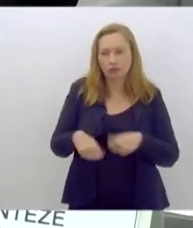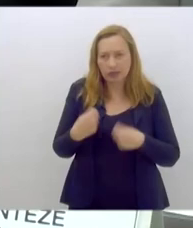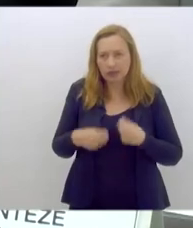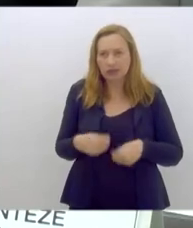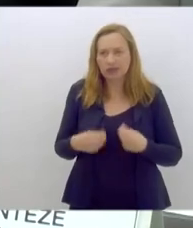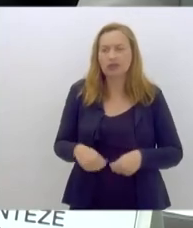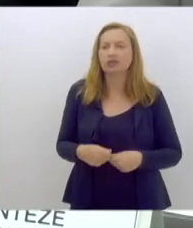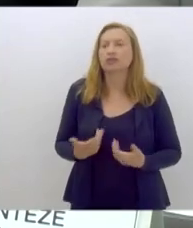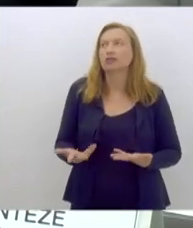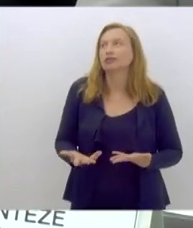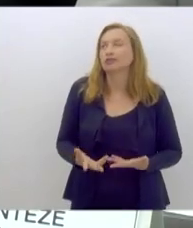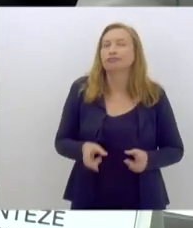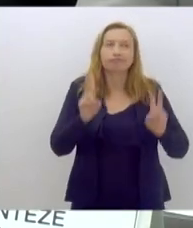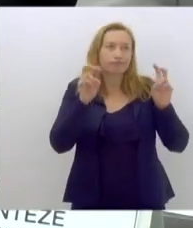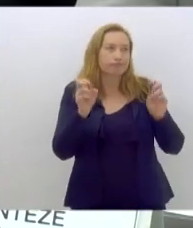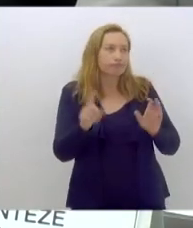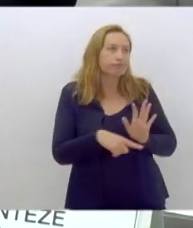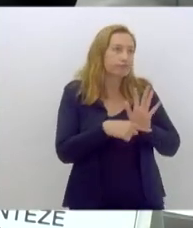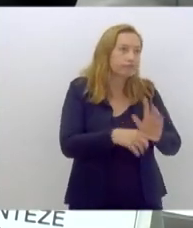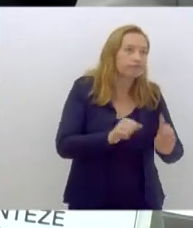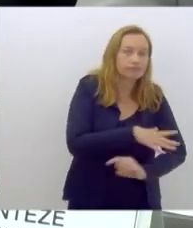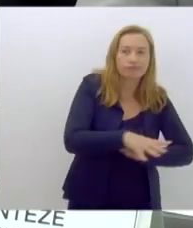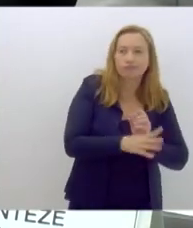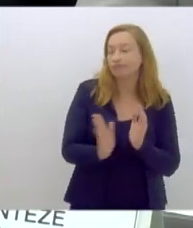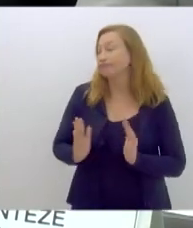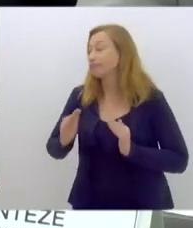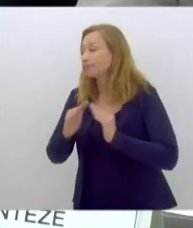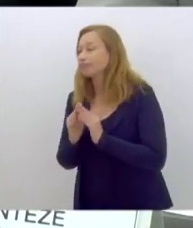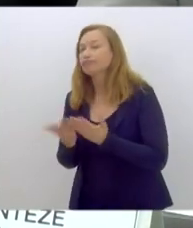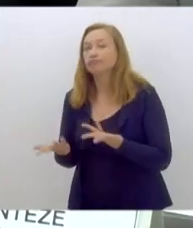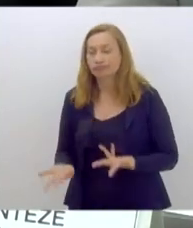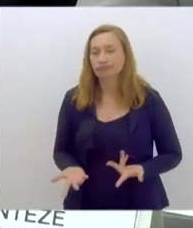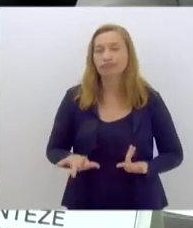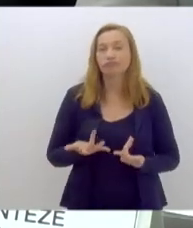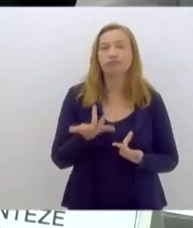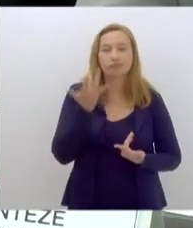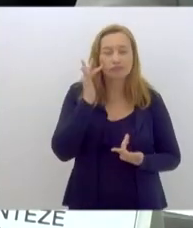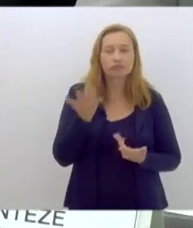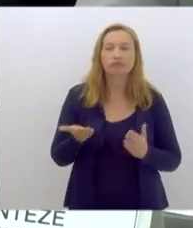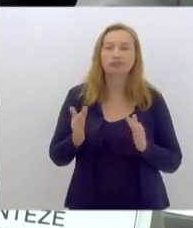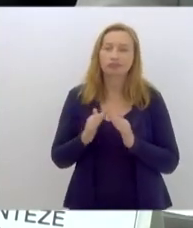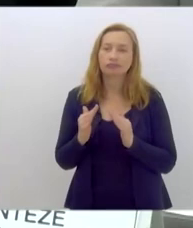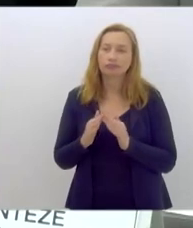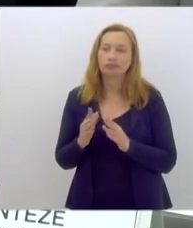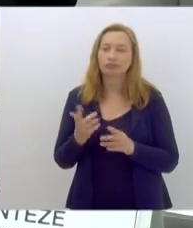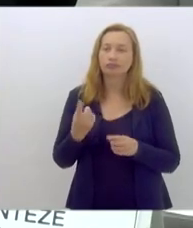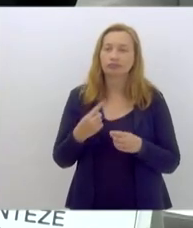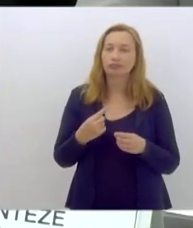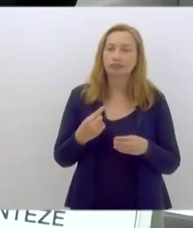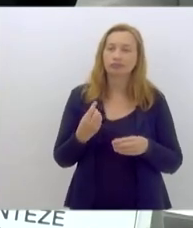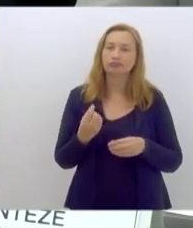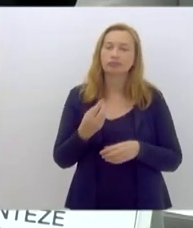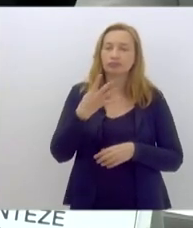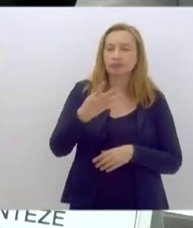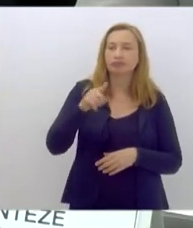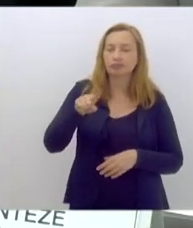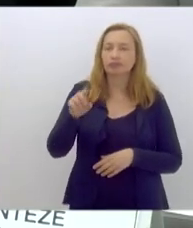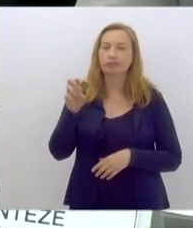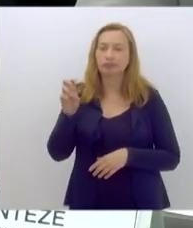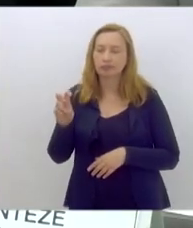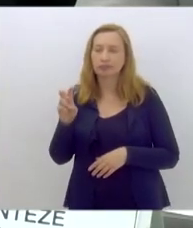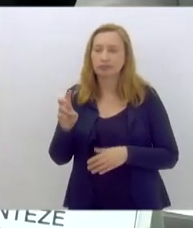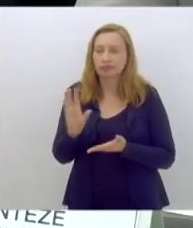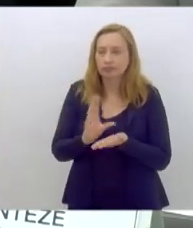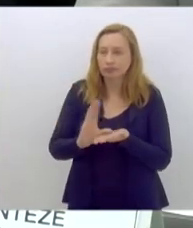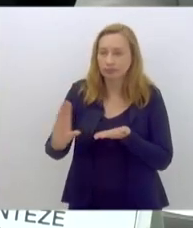seja a questão existência seja habitação habitação eu acho até que quando a gente tiver o superávit da 145 parte desses